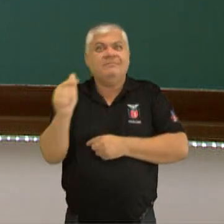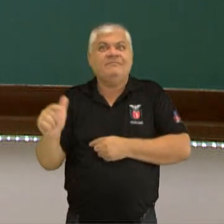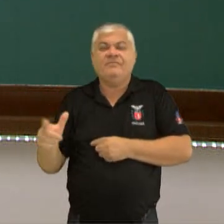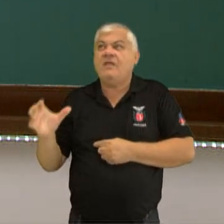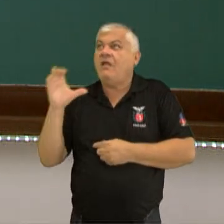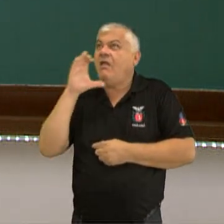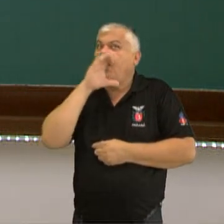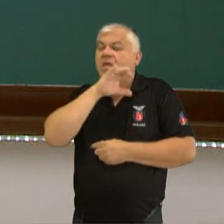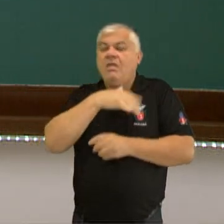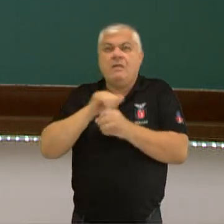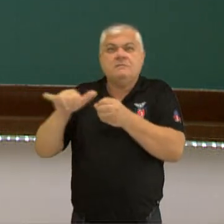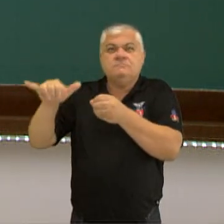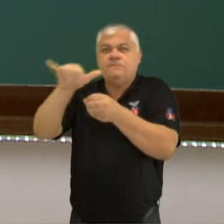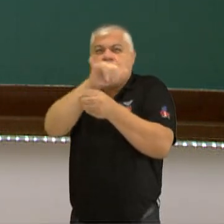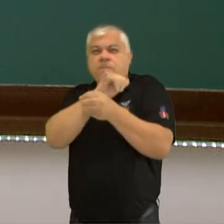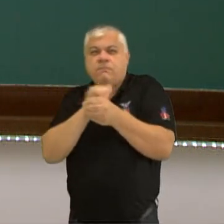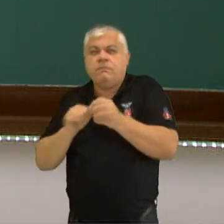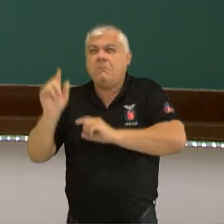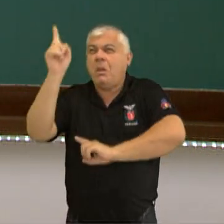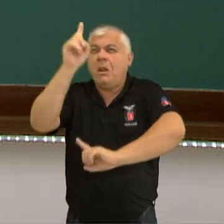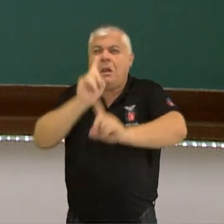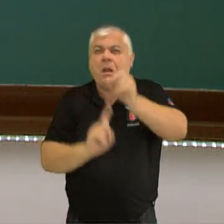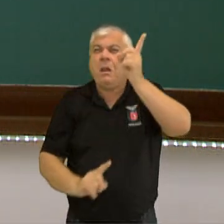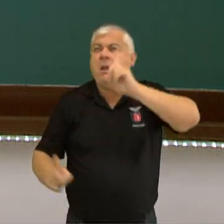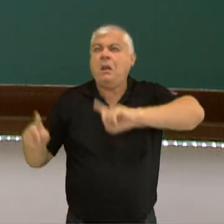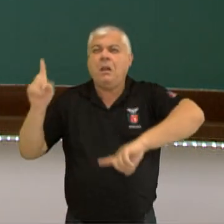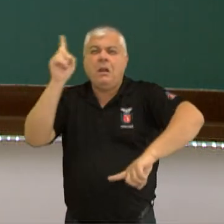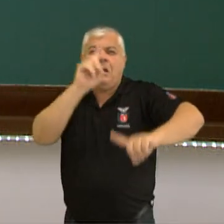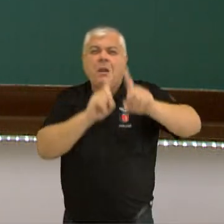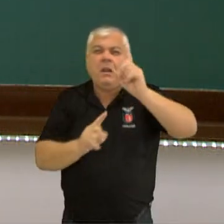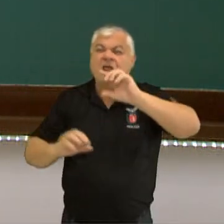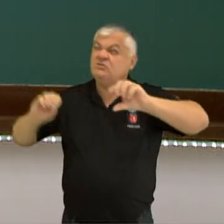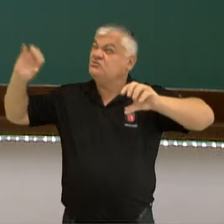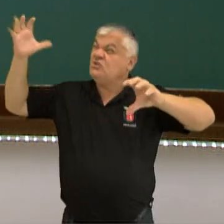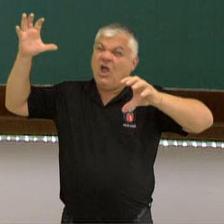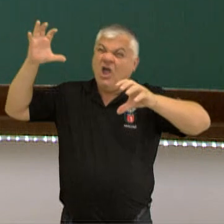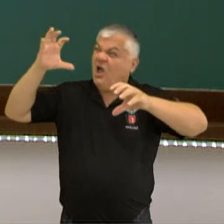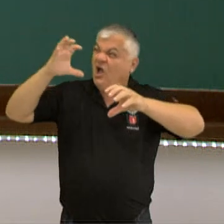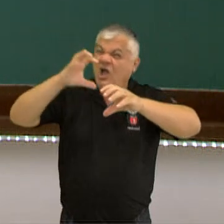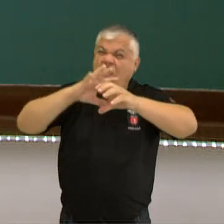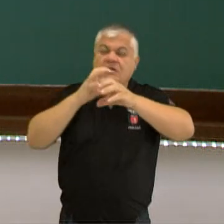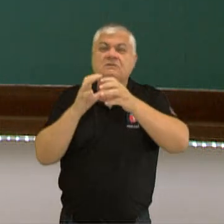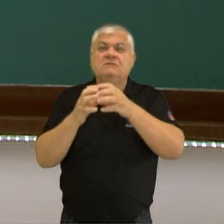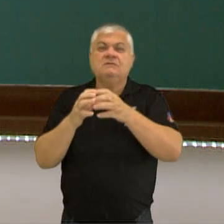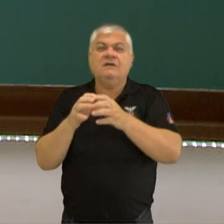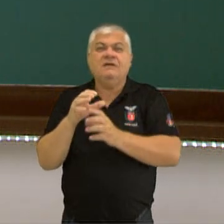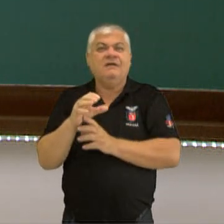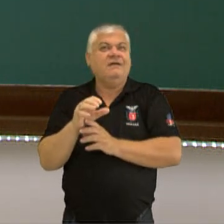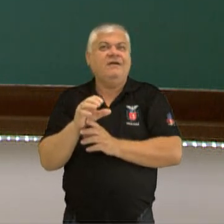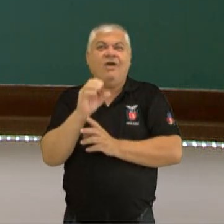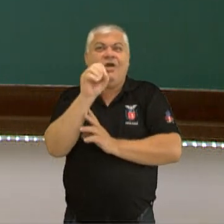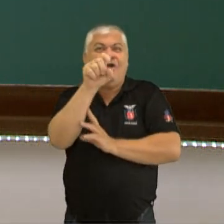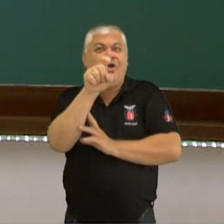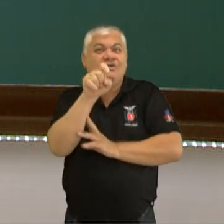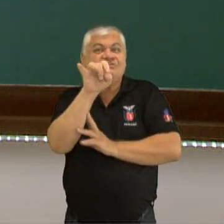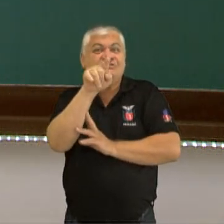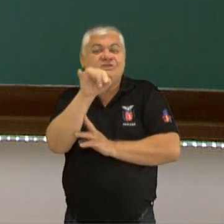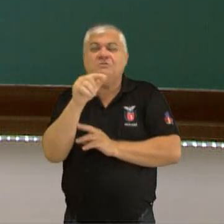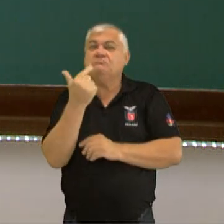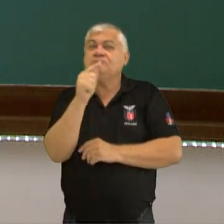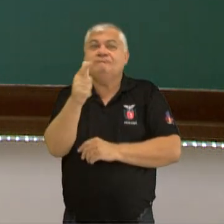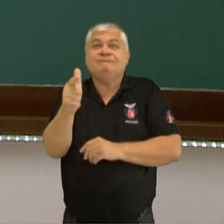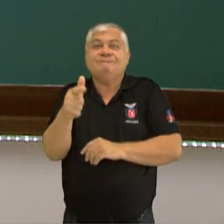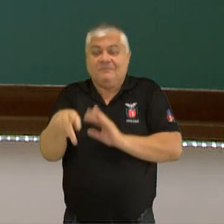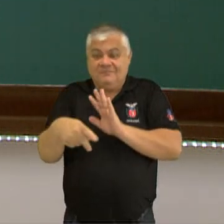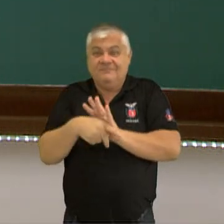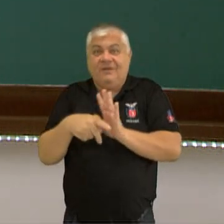descargas elétricas, incidências de raio ultravioleta, não apresentava um gás, o oxigênio, que faz parte da